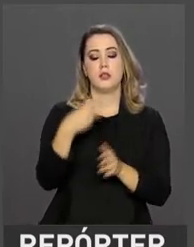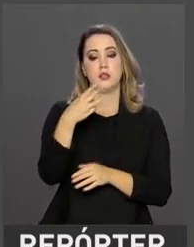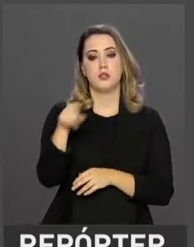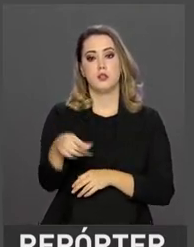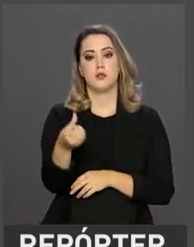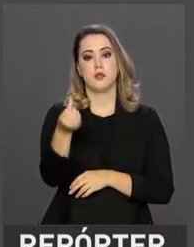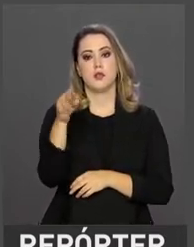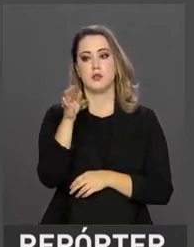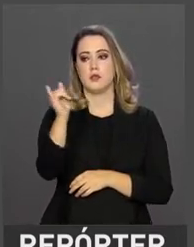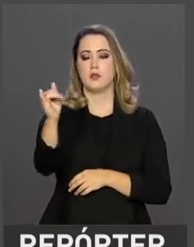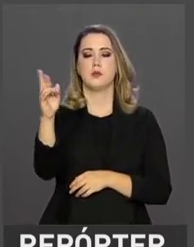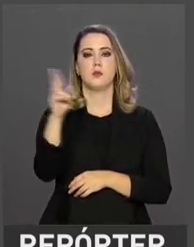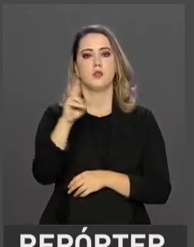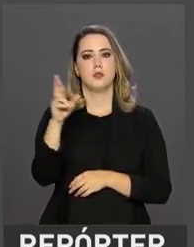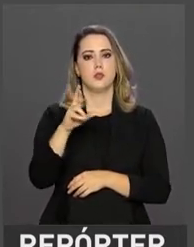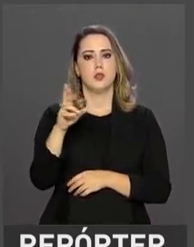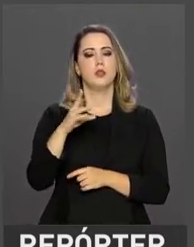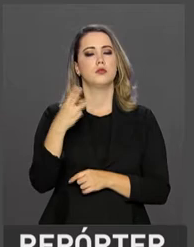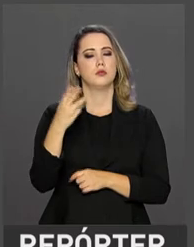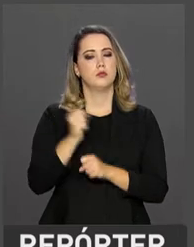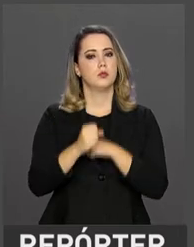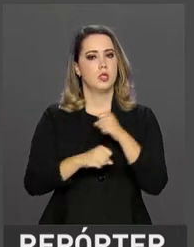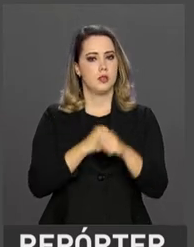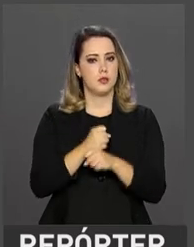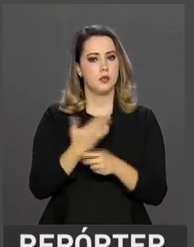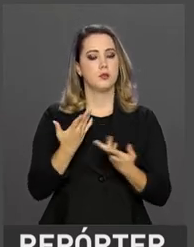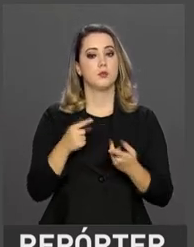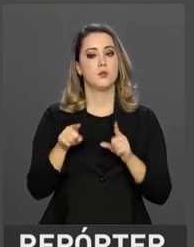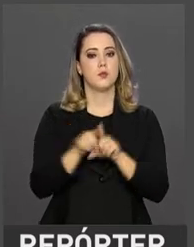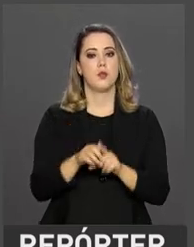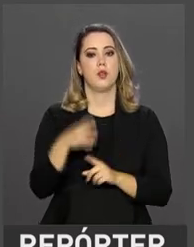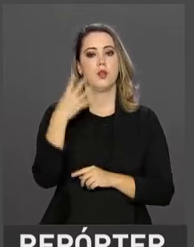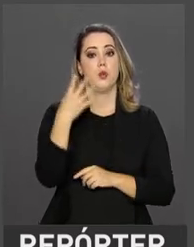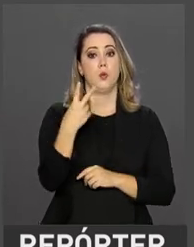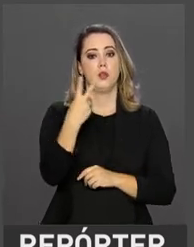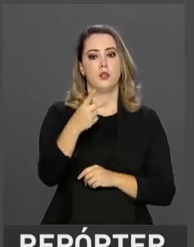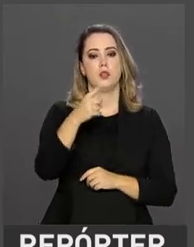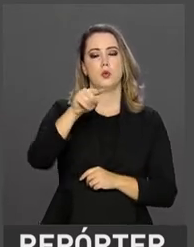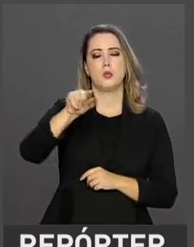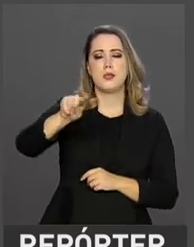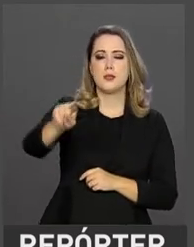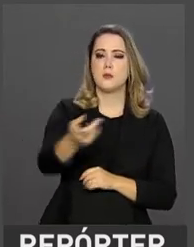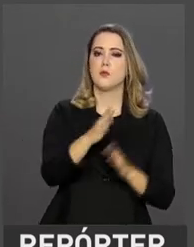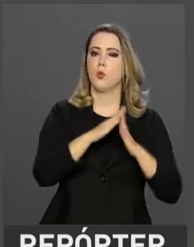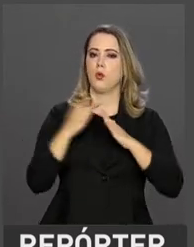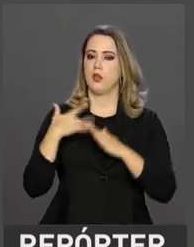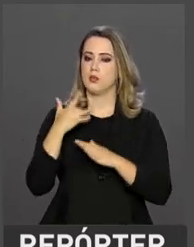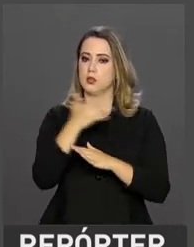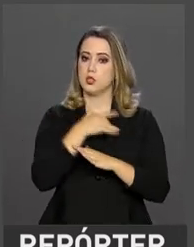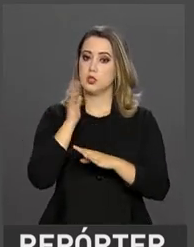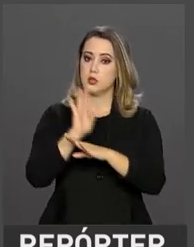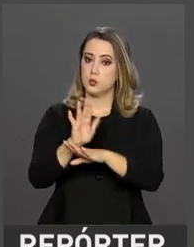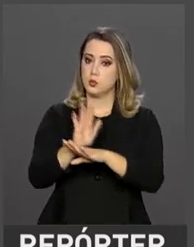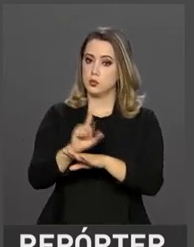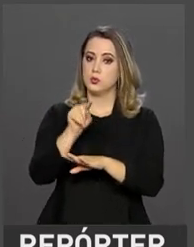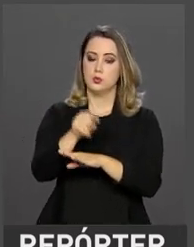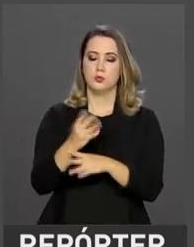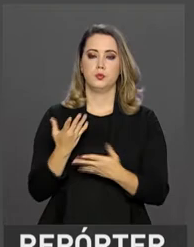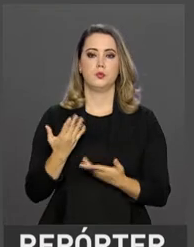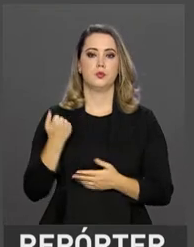as mais de 42 mil unidades básicas de saúde em funcionamento no país serão beneficiadas